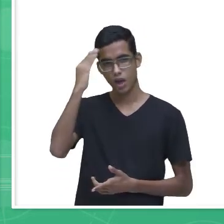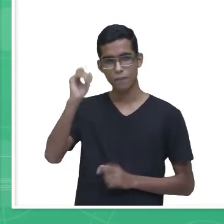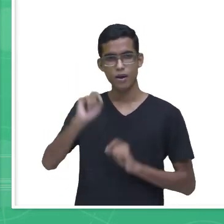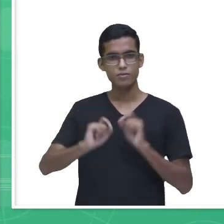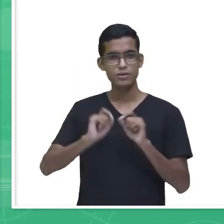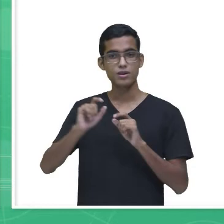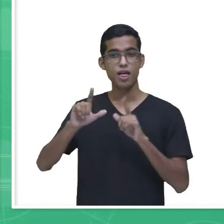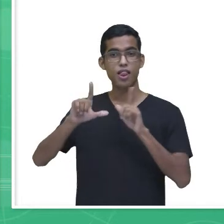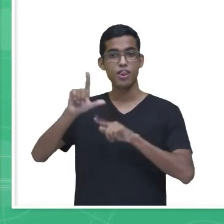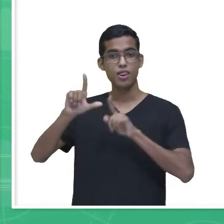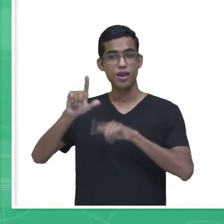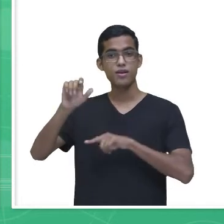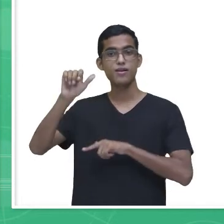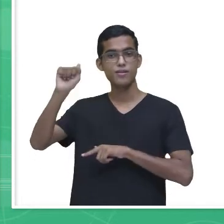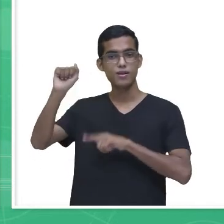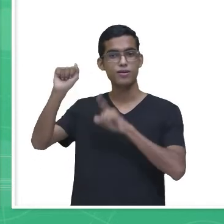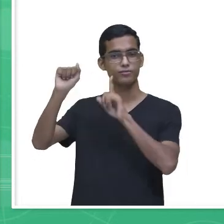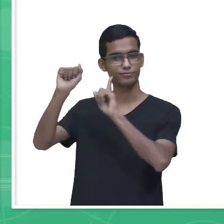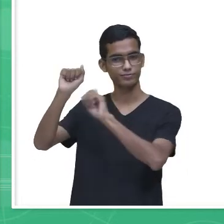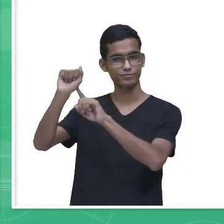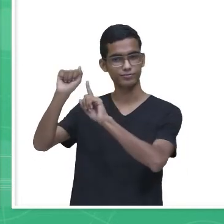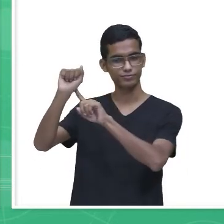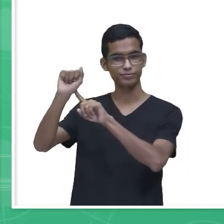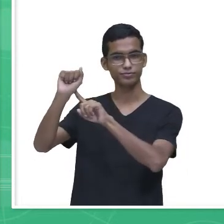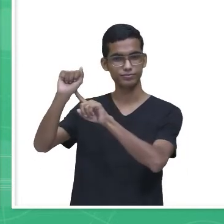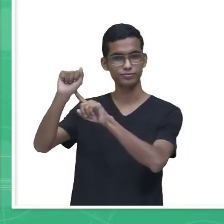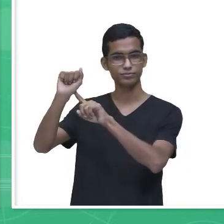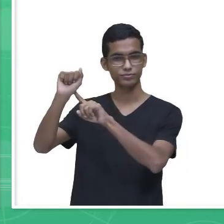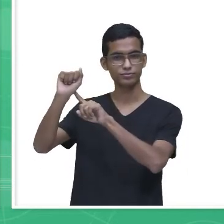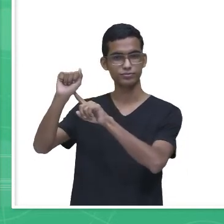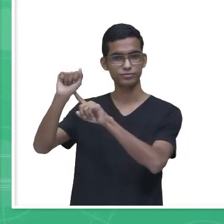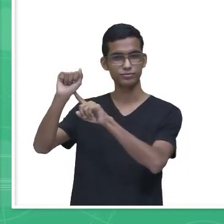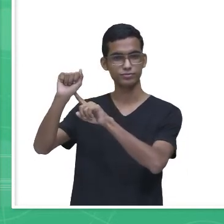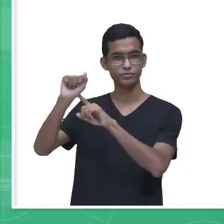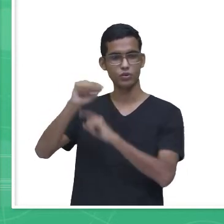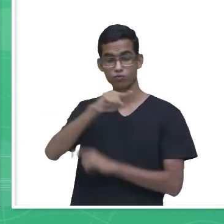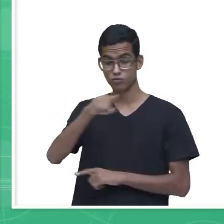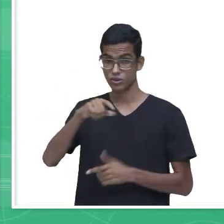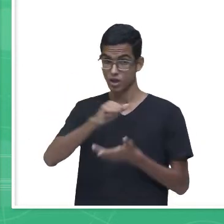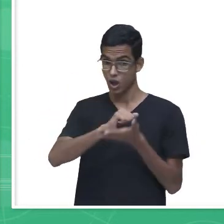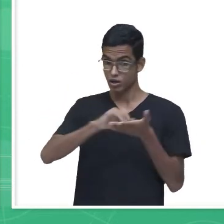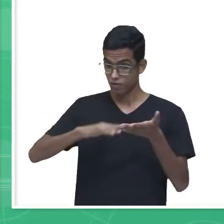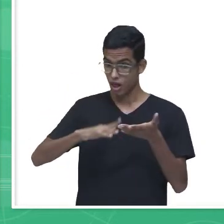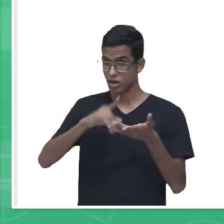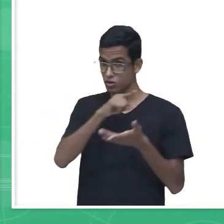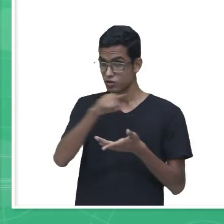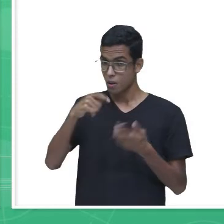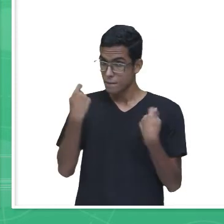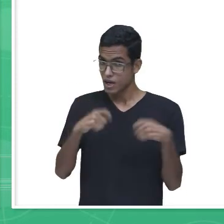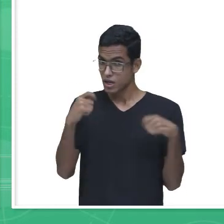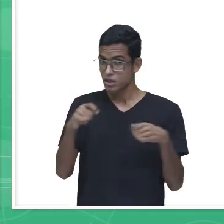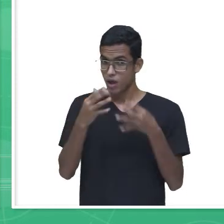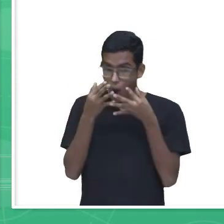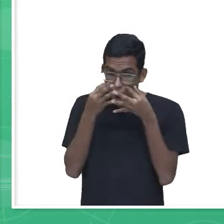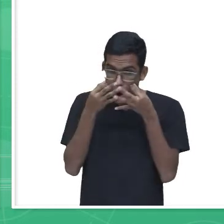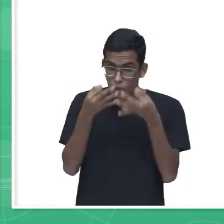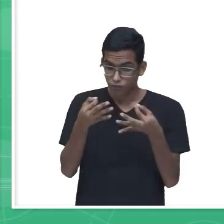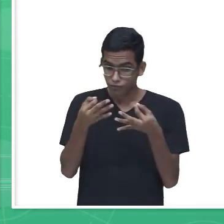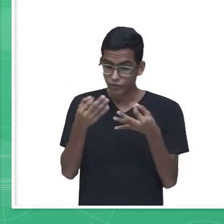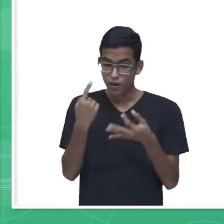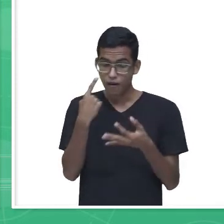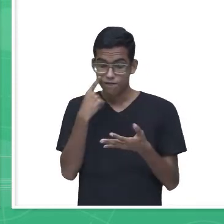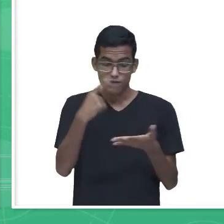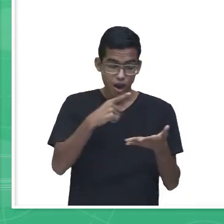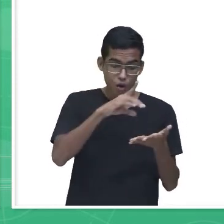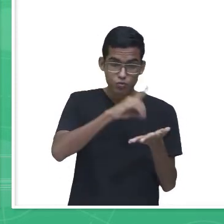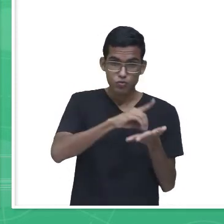vocês verificaram cada uma, né, são atividades que você precisa ir ao dicionário, quando tem